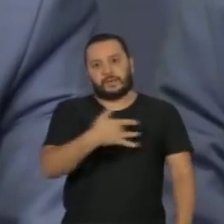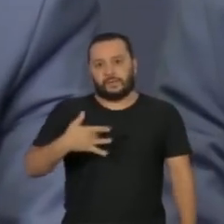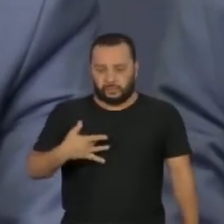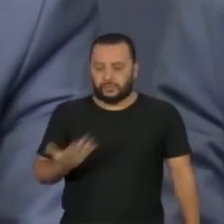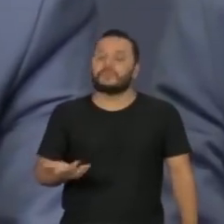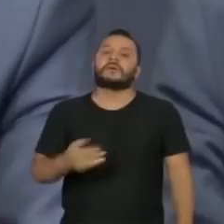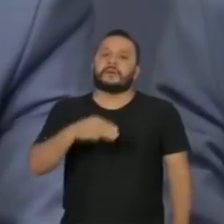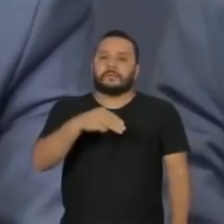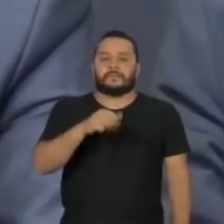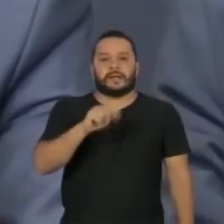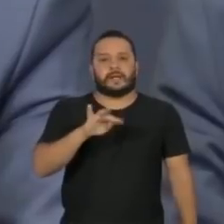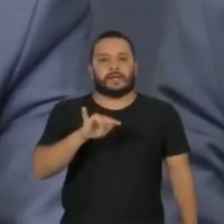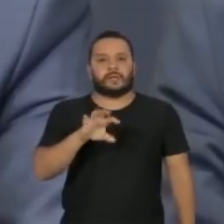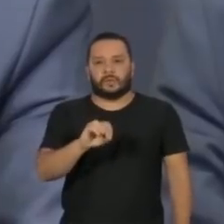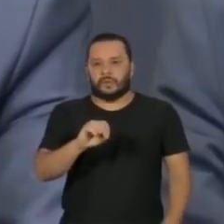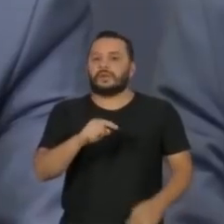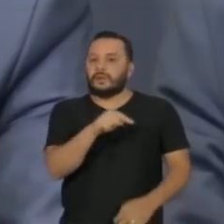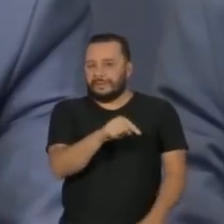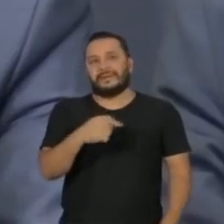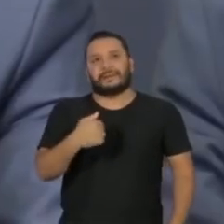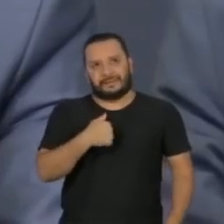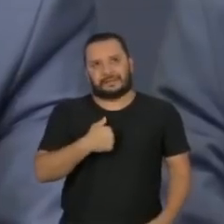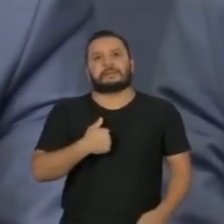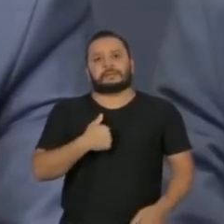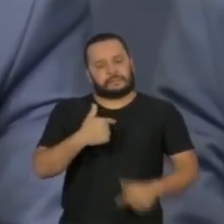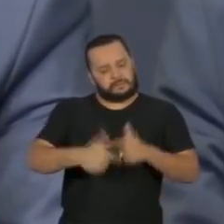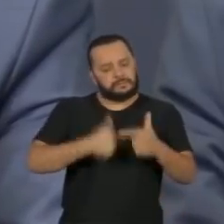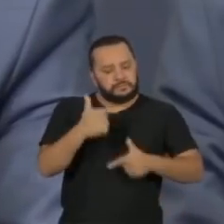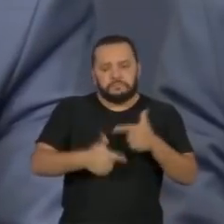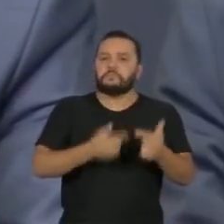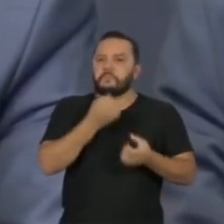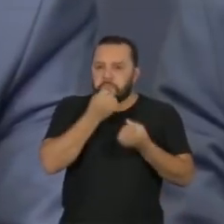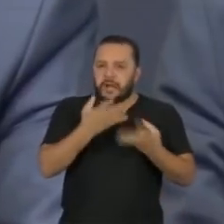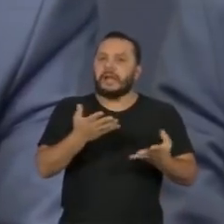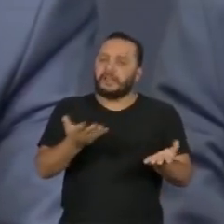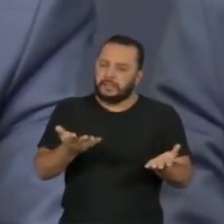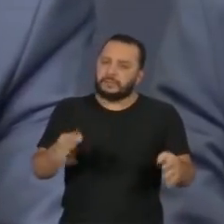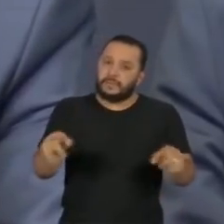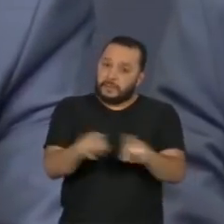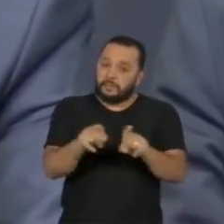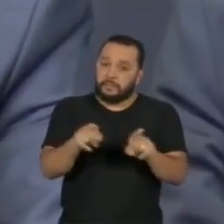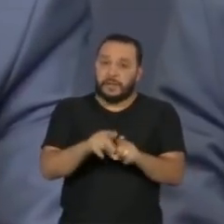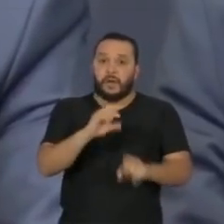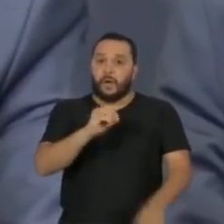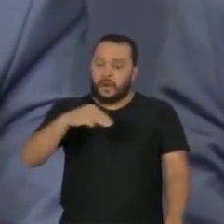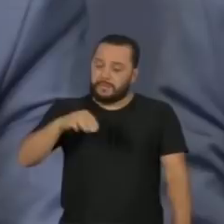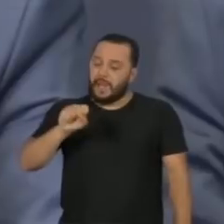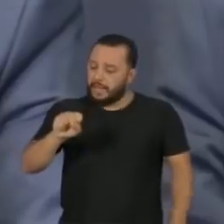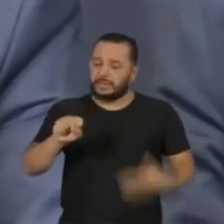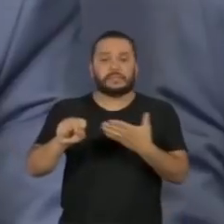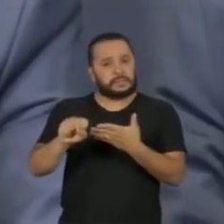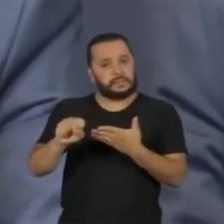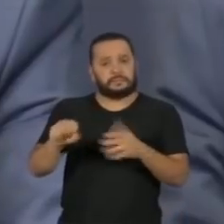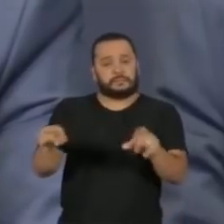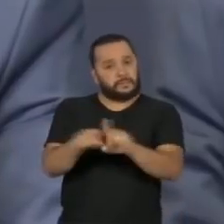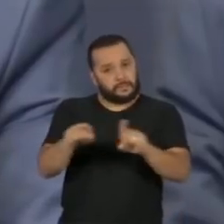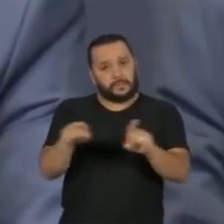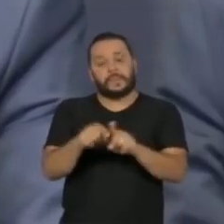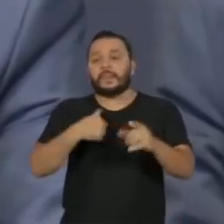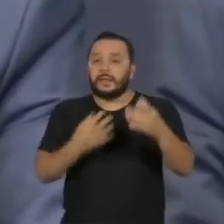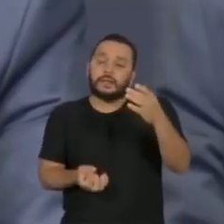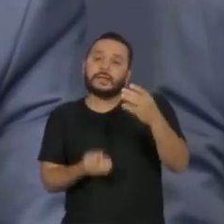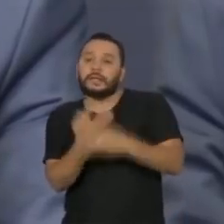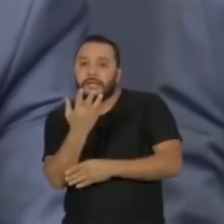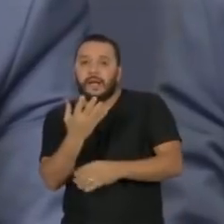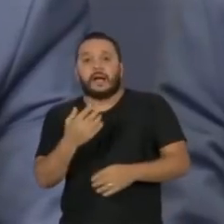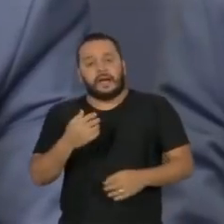que tem alimentado e conduzido bem essa relação, e no âmbito da Organização Mundial de Saúde, que também elabora e